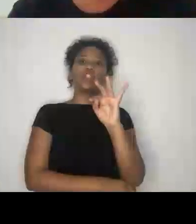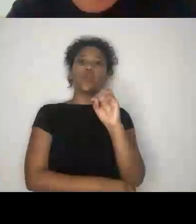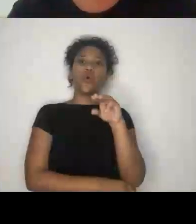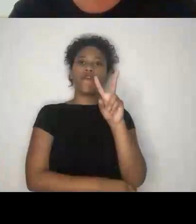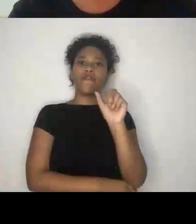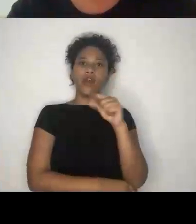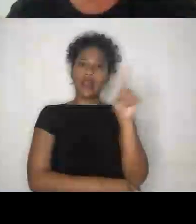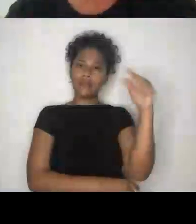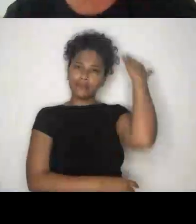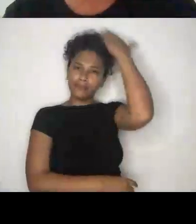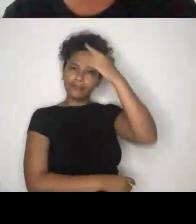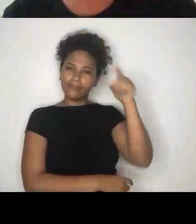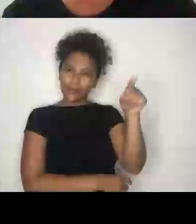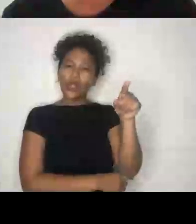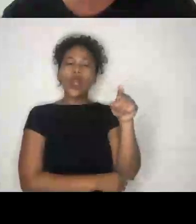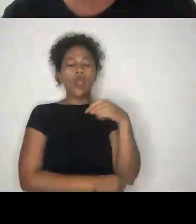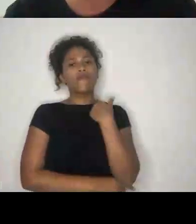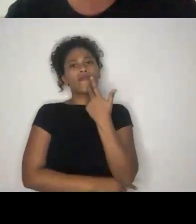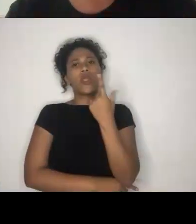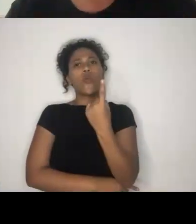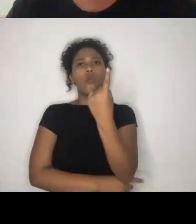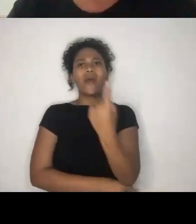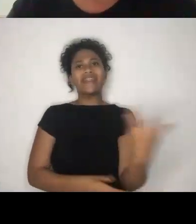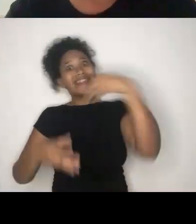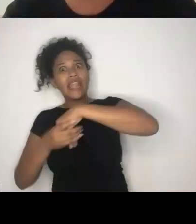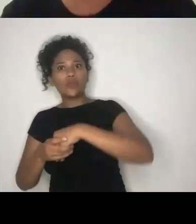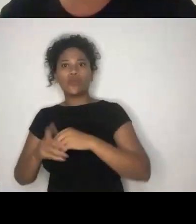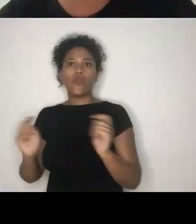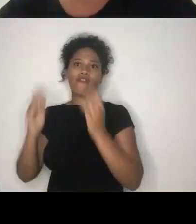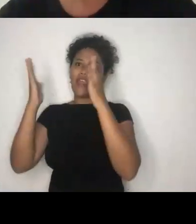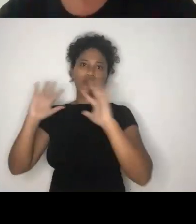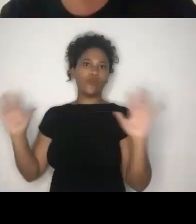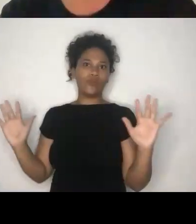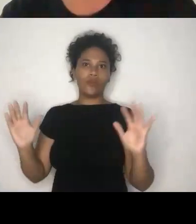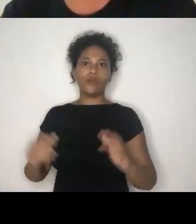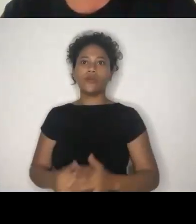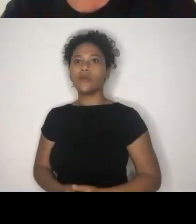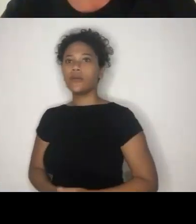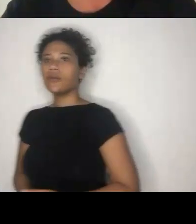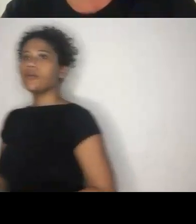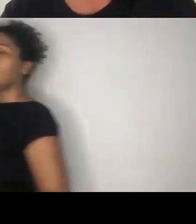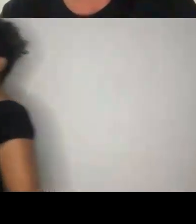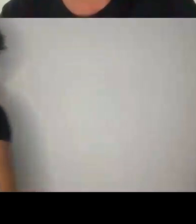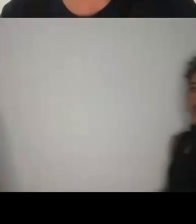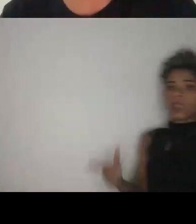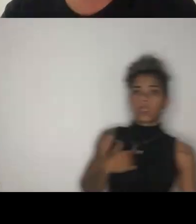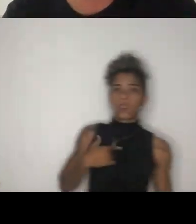que eu vi e falei cara eu vou fazer uma dentro do evento caiu Desenhei ela assim fiz um mapa de construção